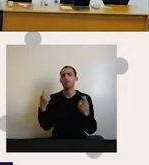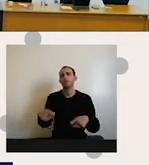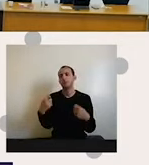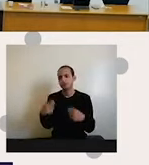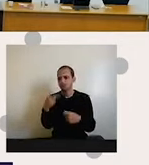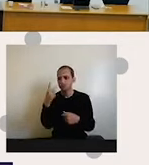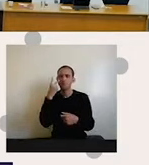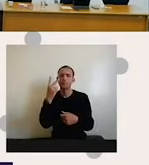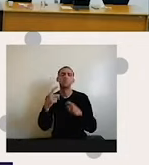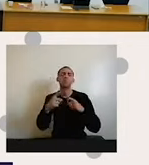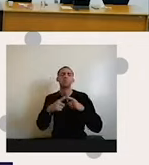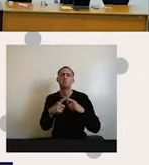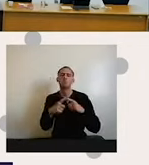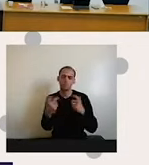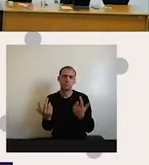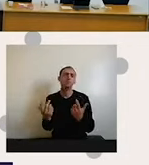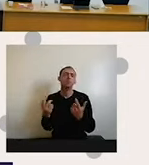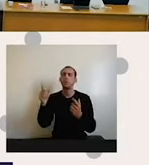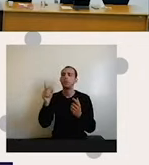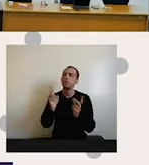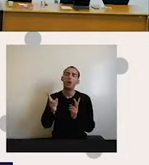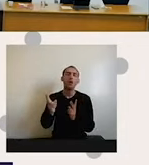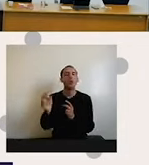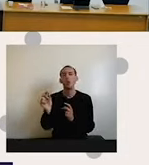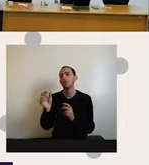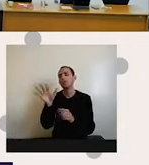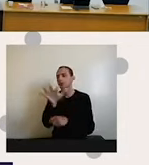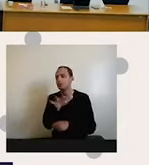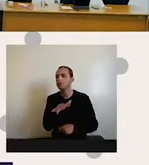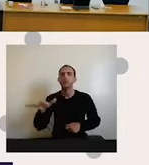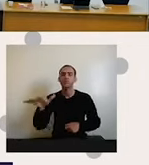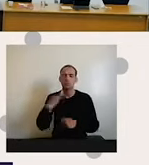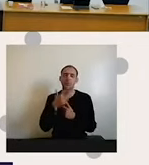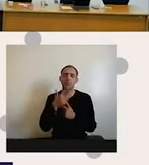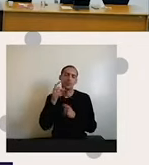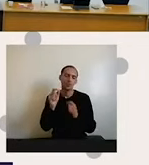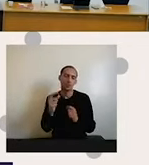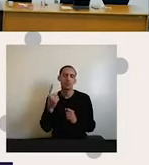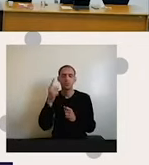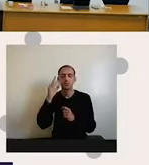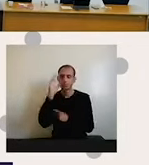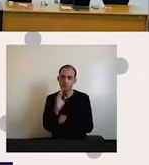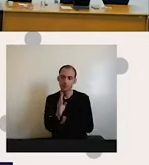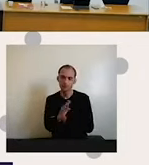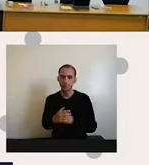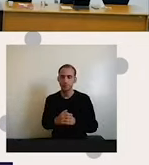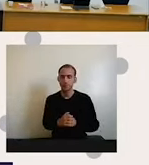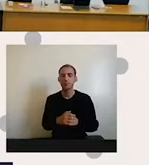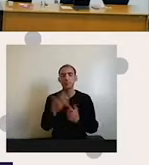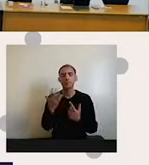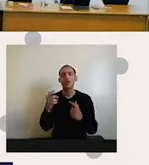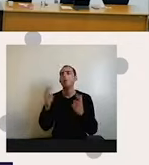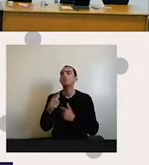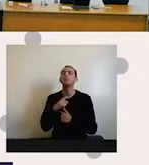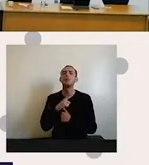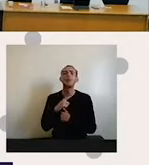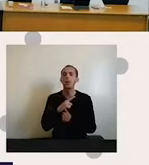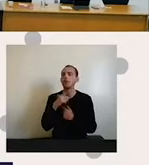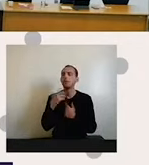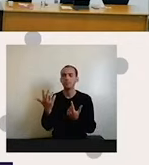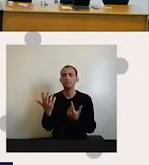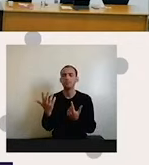exigida. A gente está falando de um Brasil muito desigual, onde tem uma vara do trabalho ali no interior, né, de algum estado, em